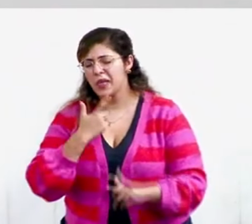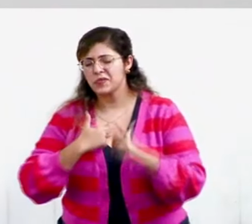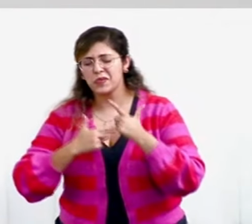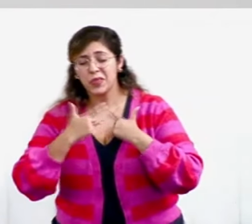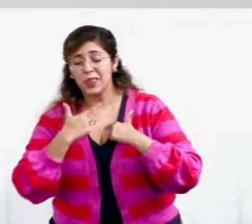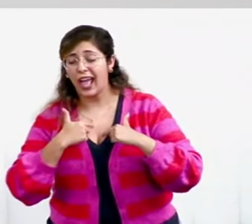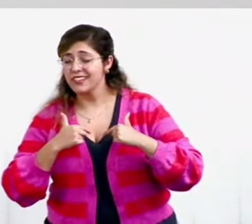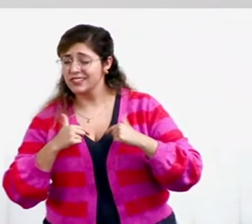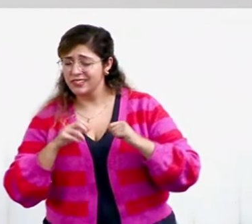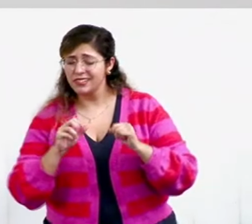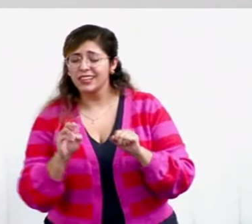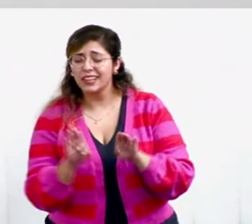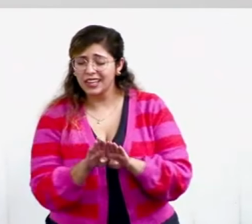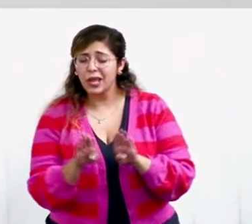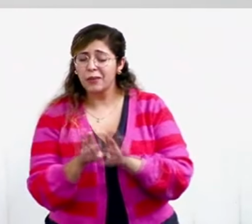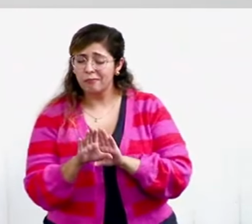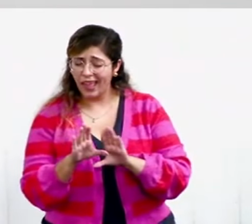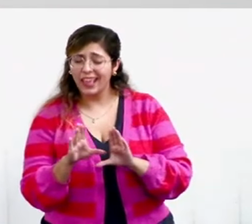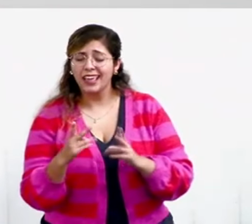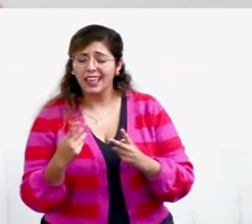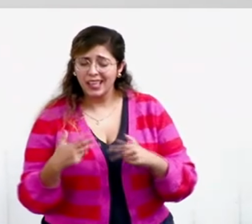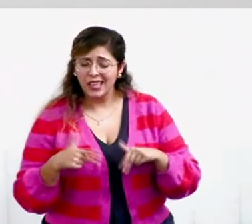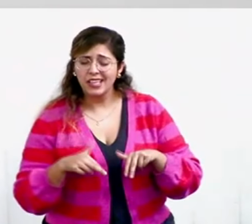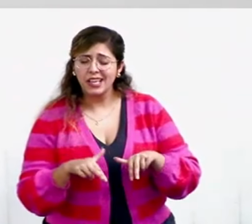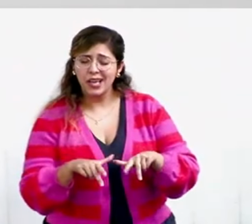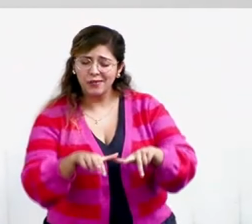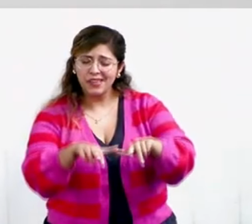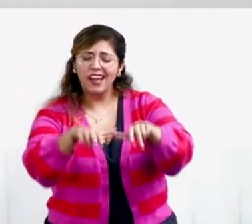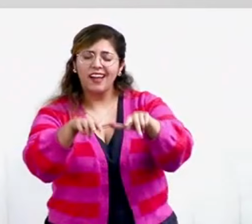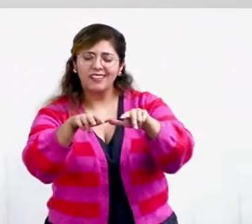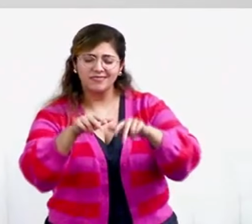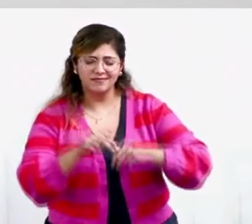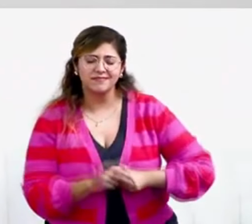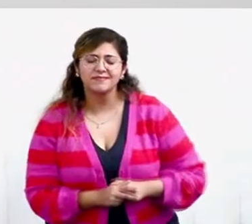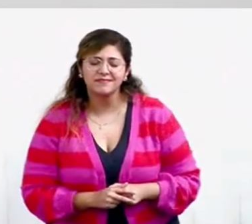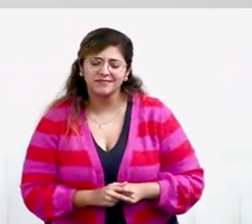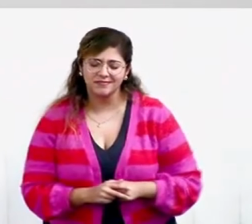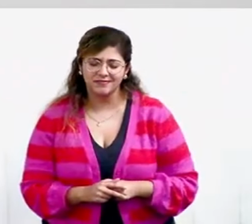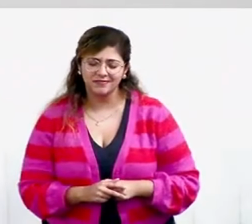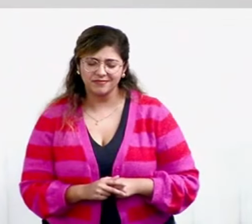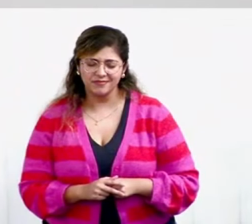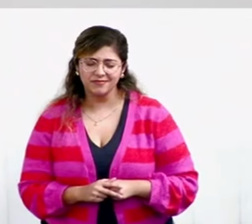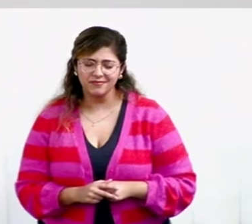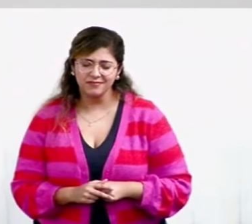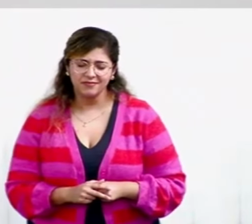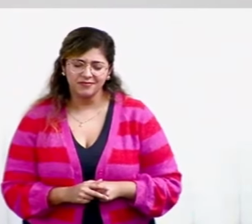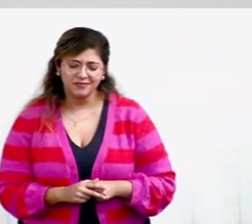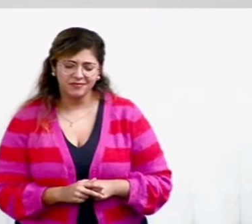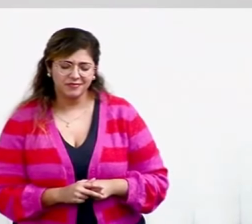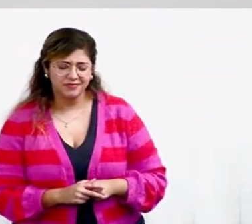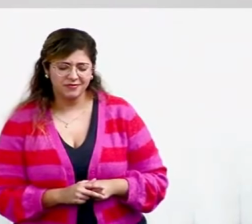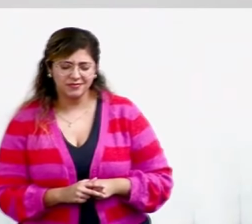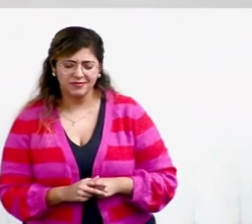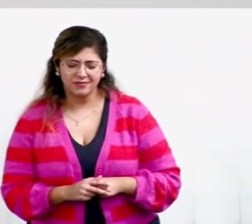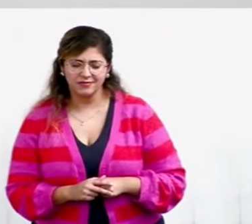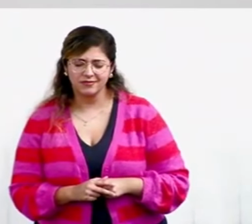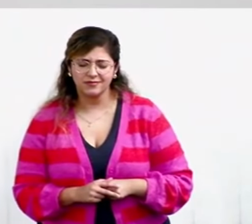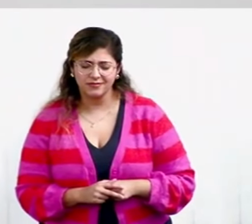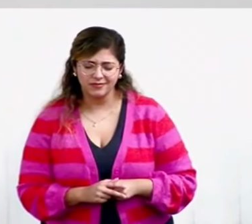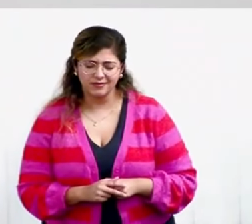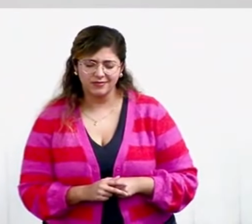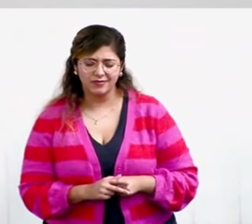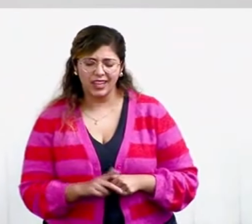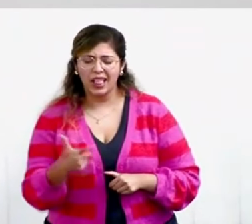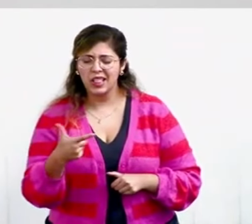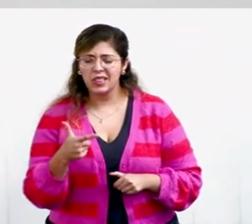conosco. O Senhor nos tirou do lamaçal, nos dando vida. Não há algo mais